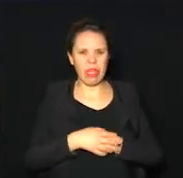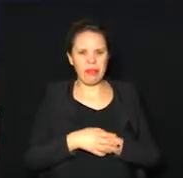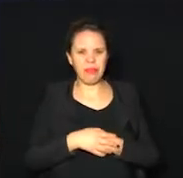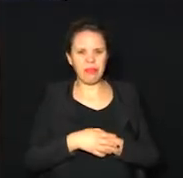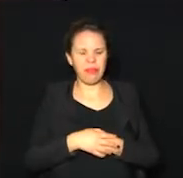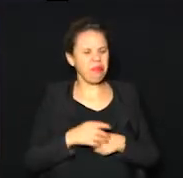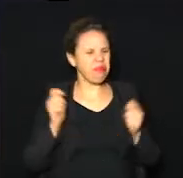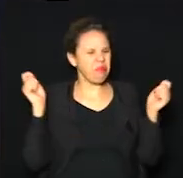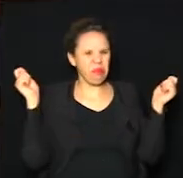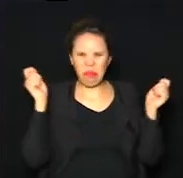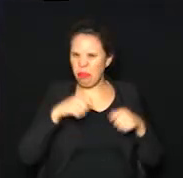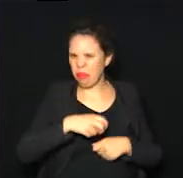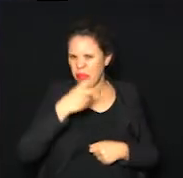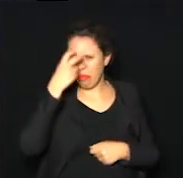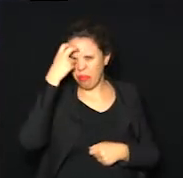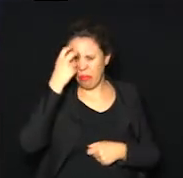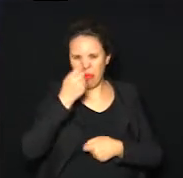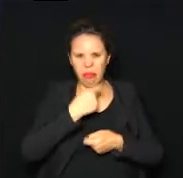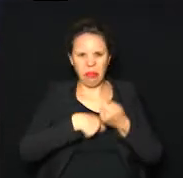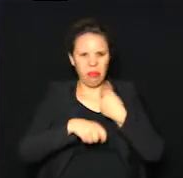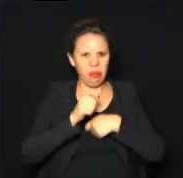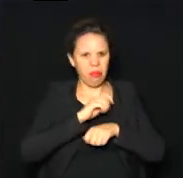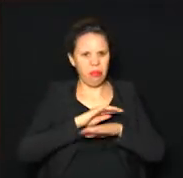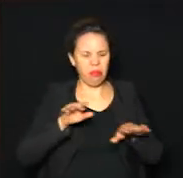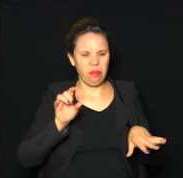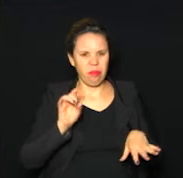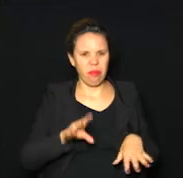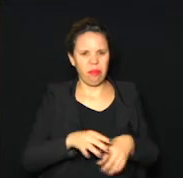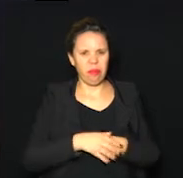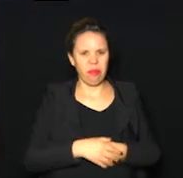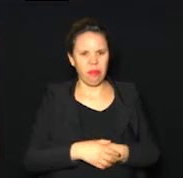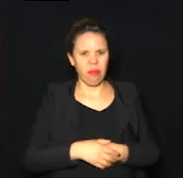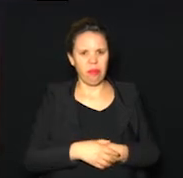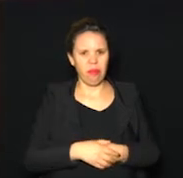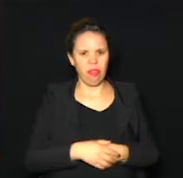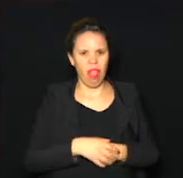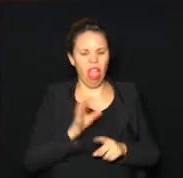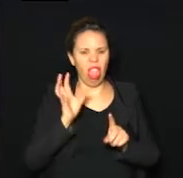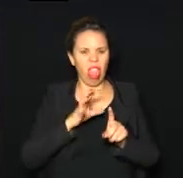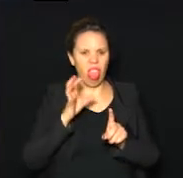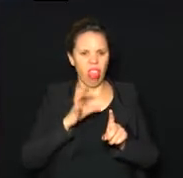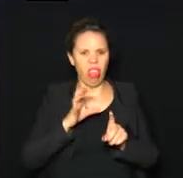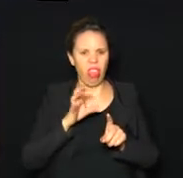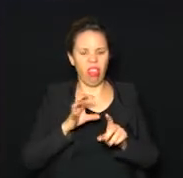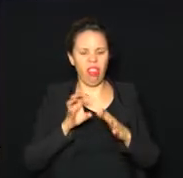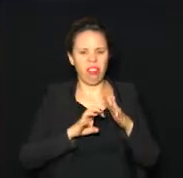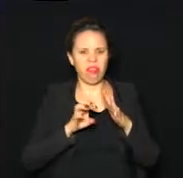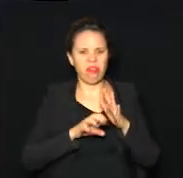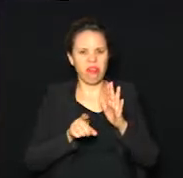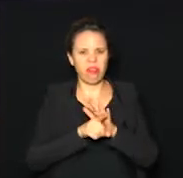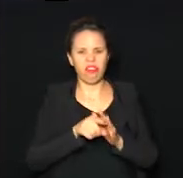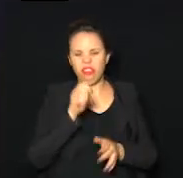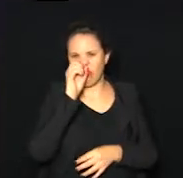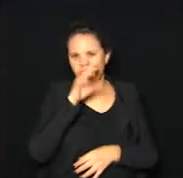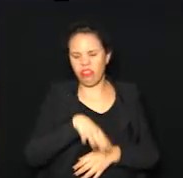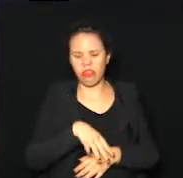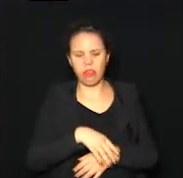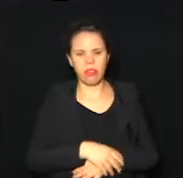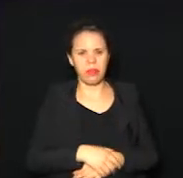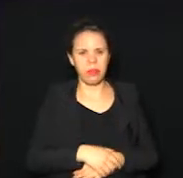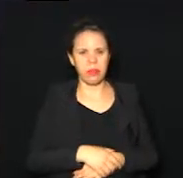tem capacidade de gestão, apenas são manipulados por esses empresários idiotas que